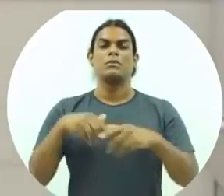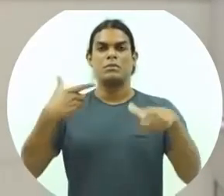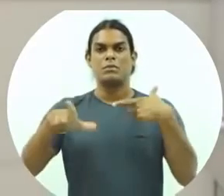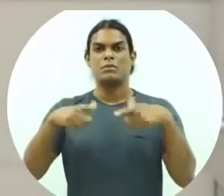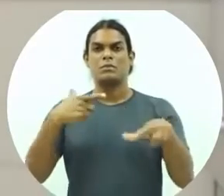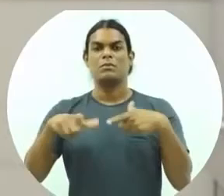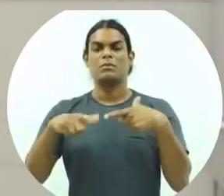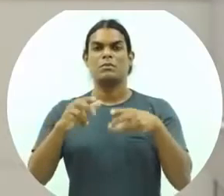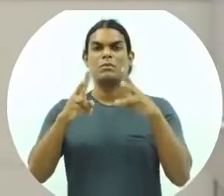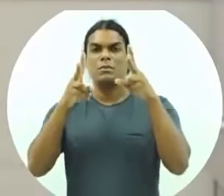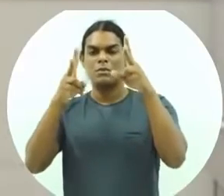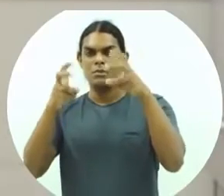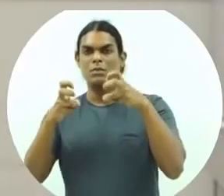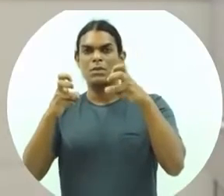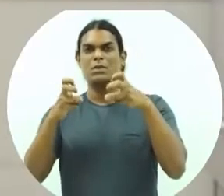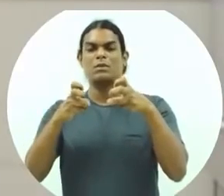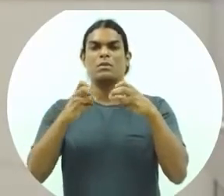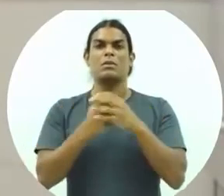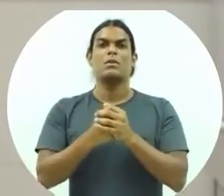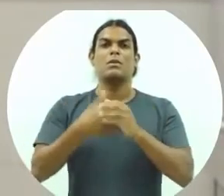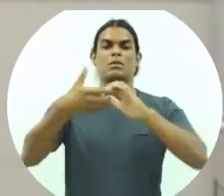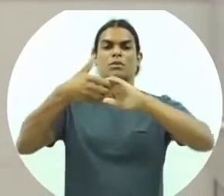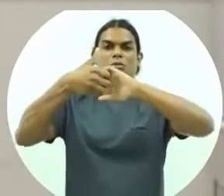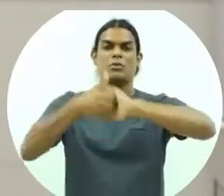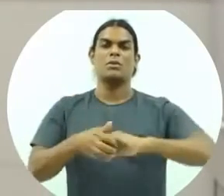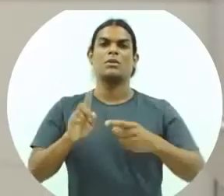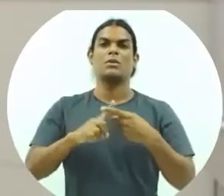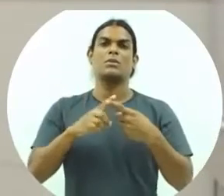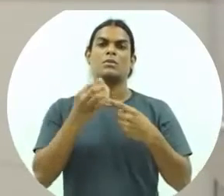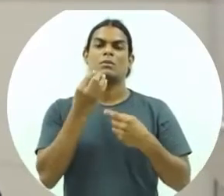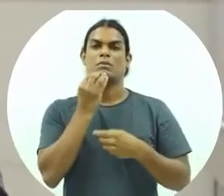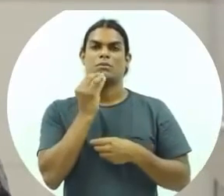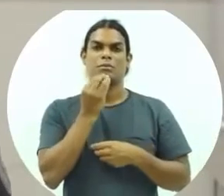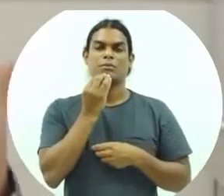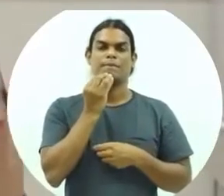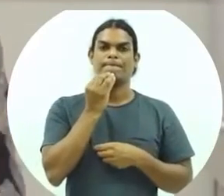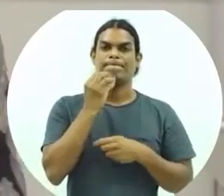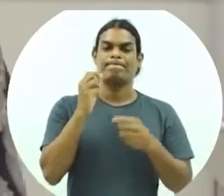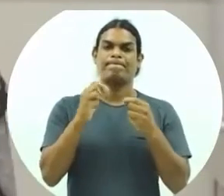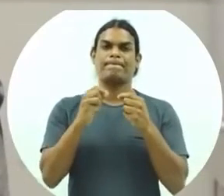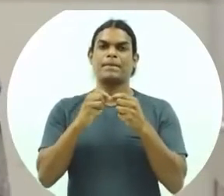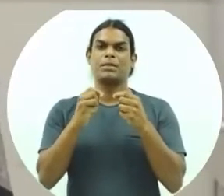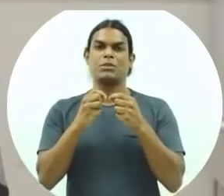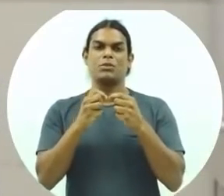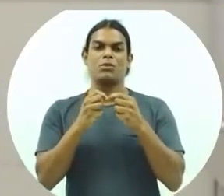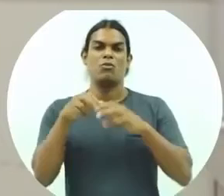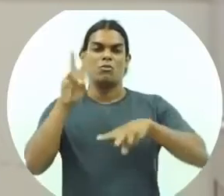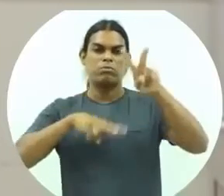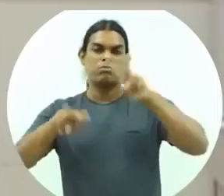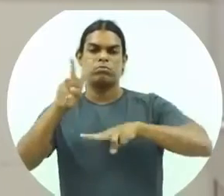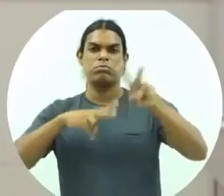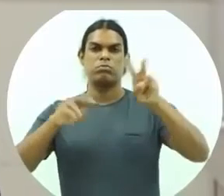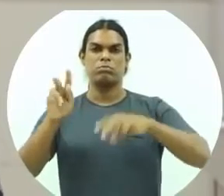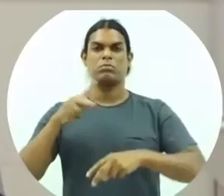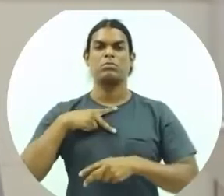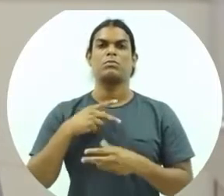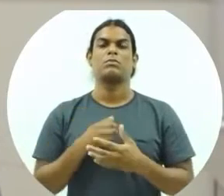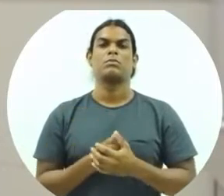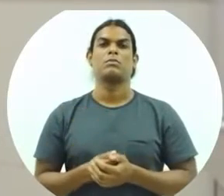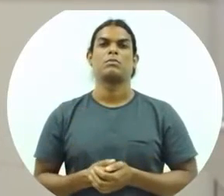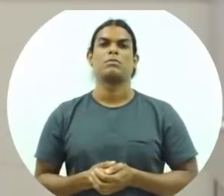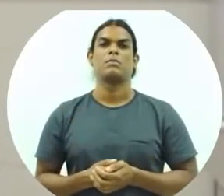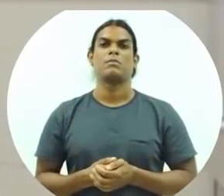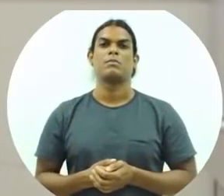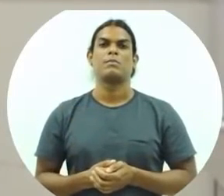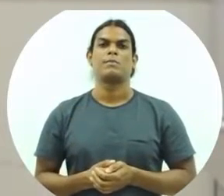os seus pontos fortes e os pontos fracos e consegue, em si, fazer um autodesenvolvimento para alcance de